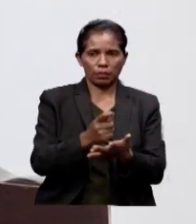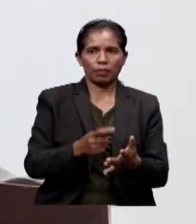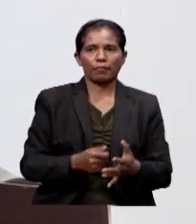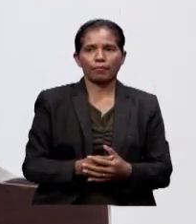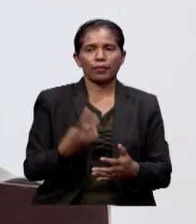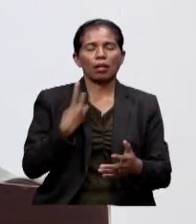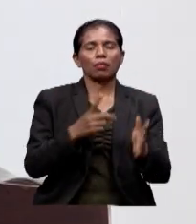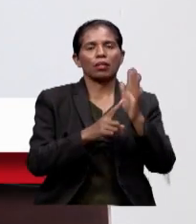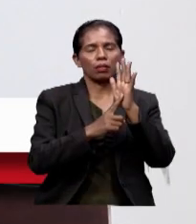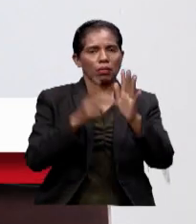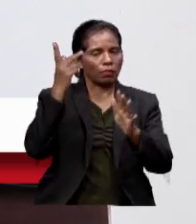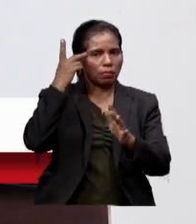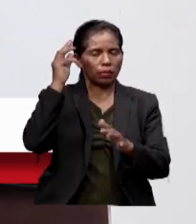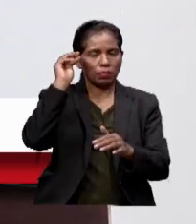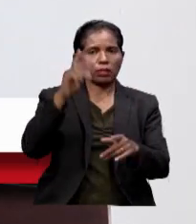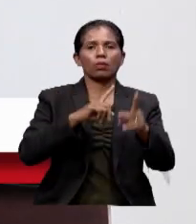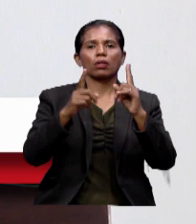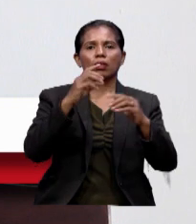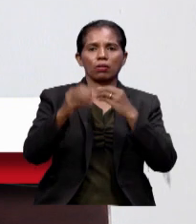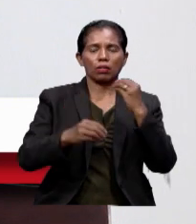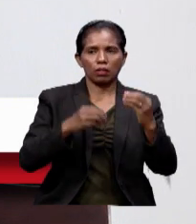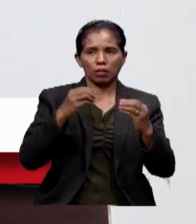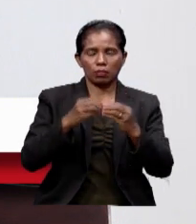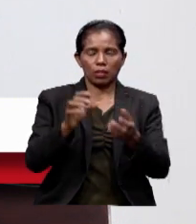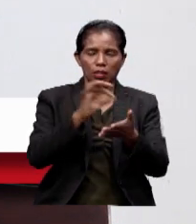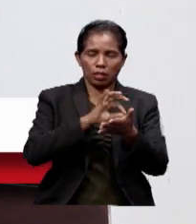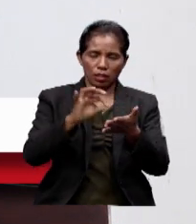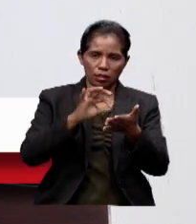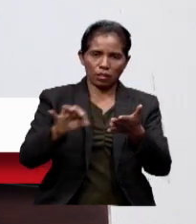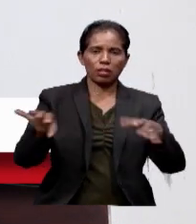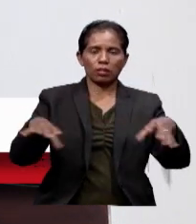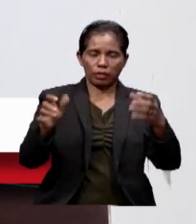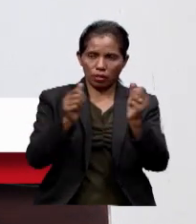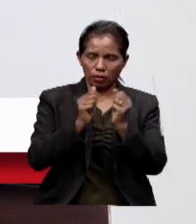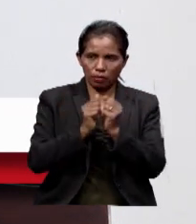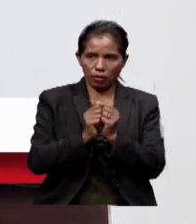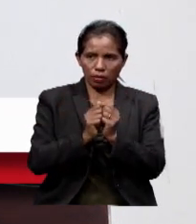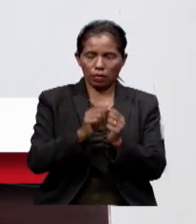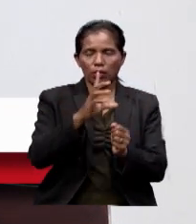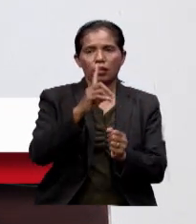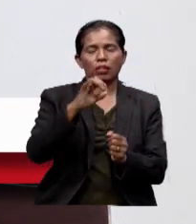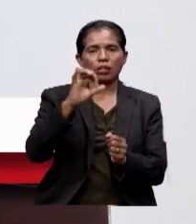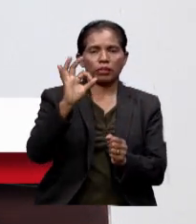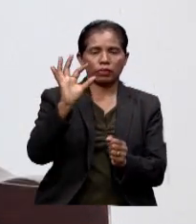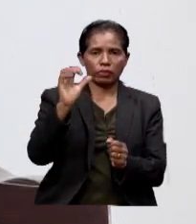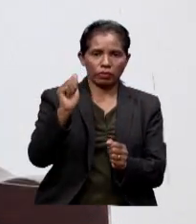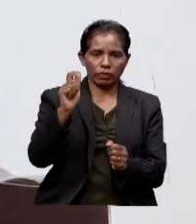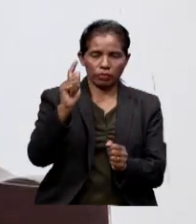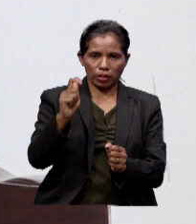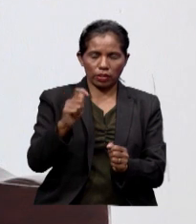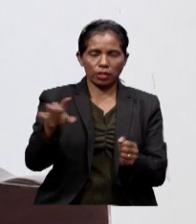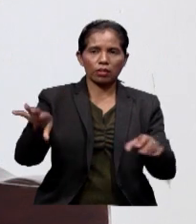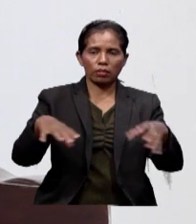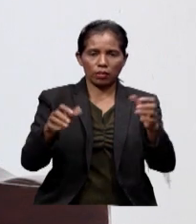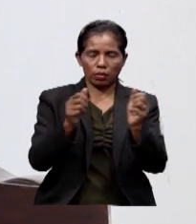senhor primeiro-ministro, maca, curia com a assinatura, acordo, o DFAT, a Austrália, na vez que